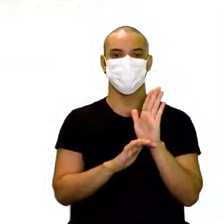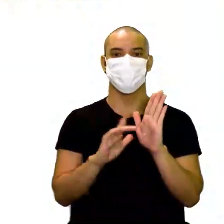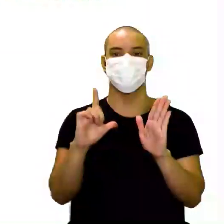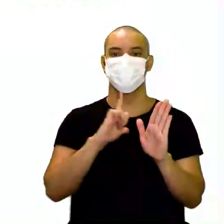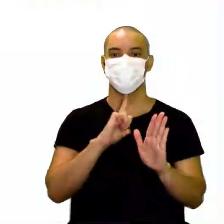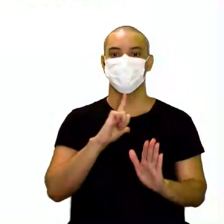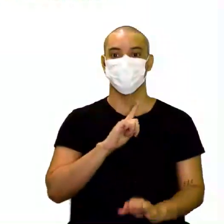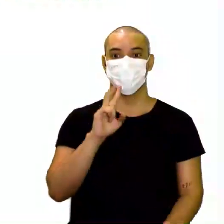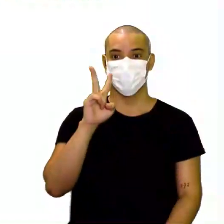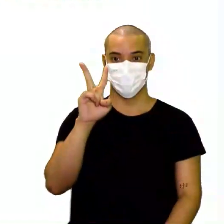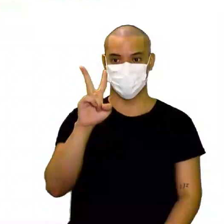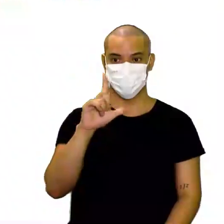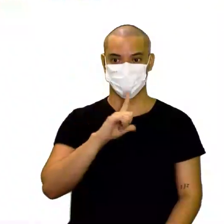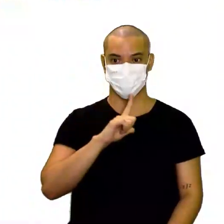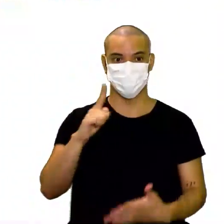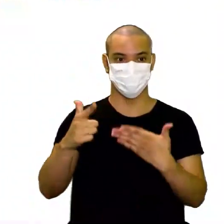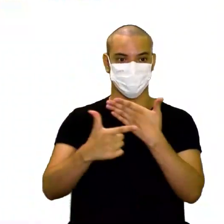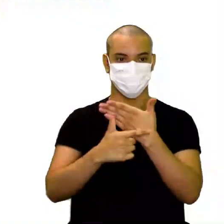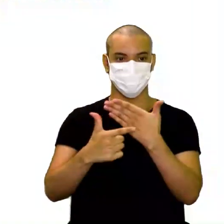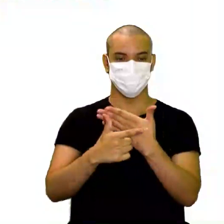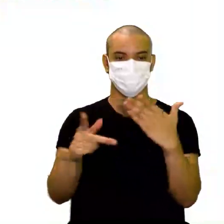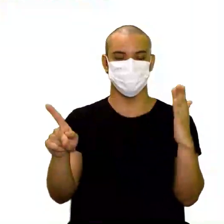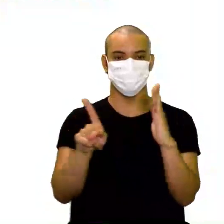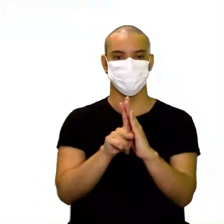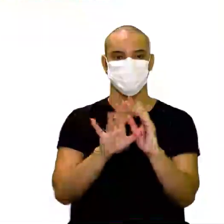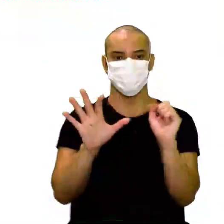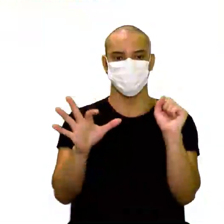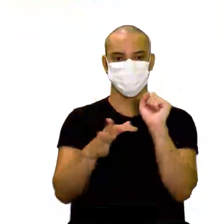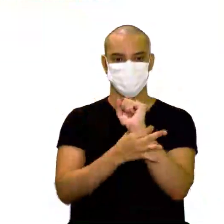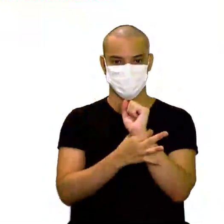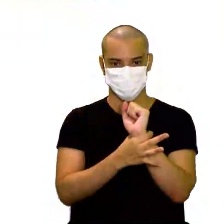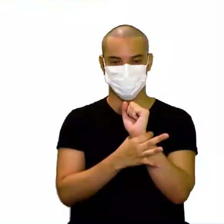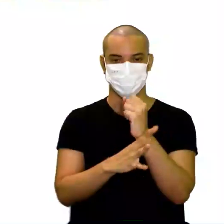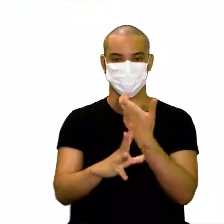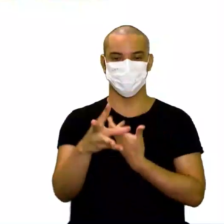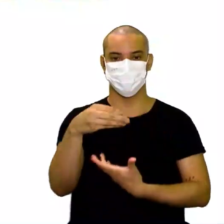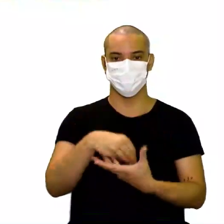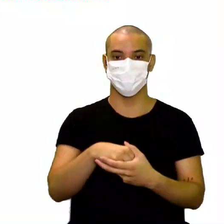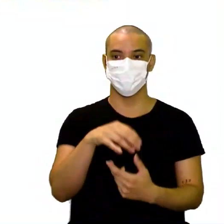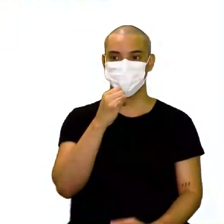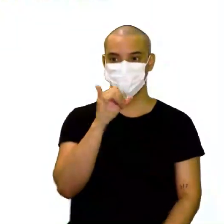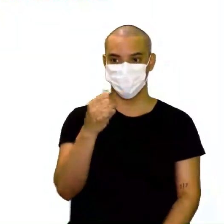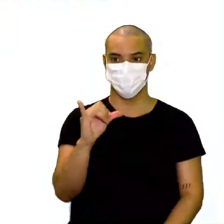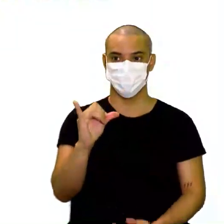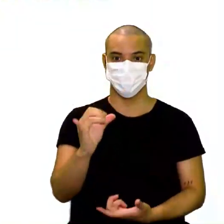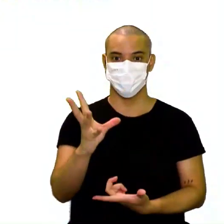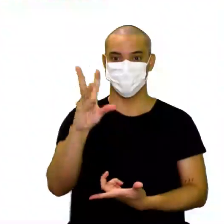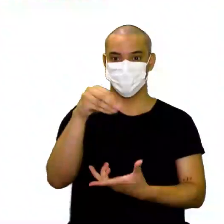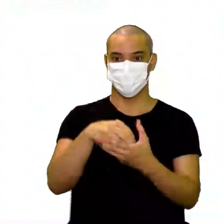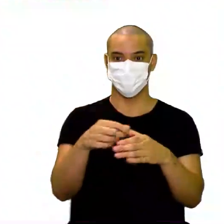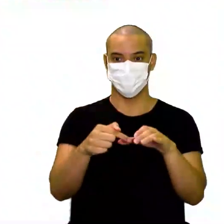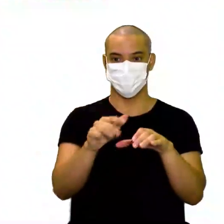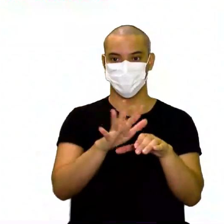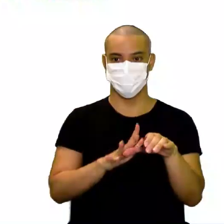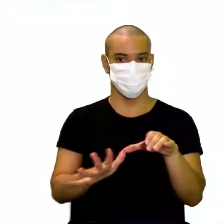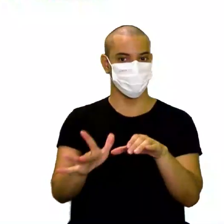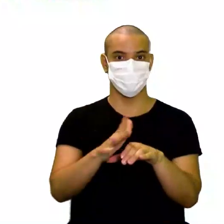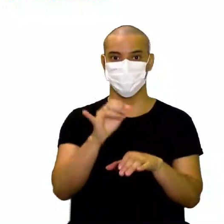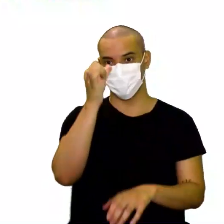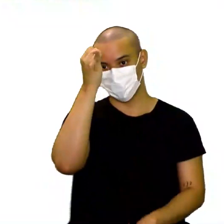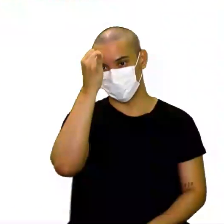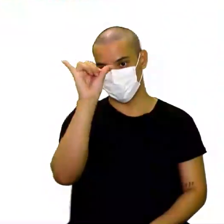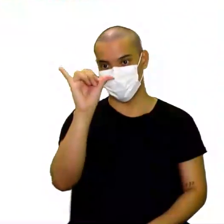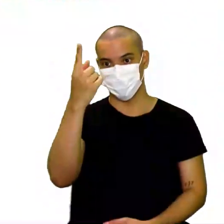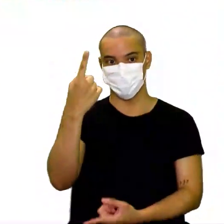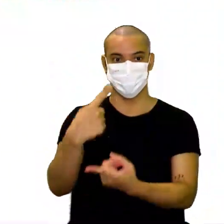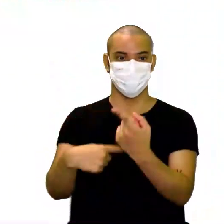2 possuem o papel de assegurar que a corrente elétrica formada no circuito não ultrapasse